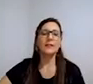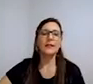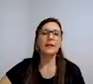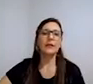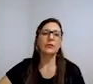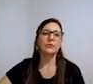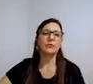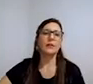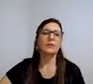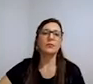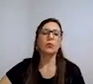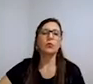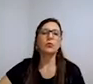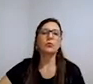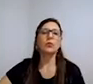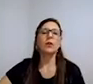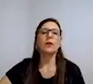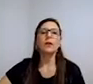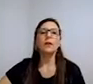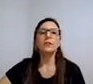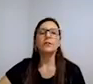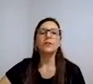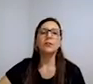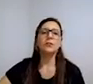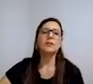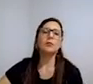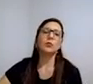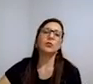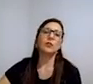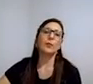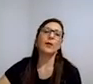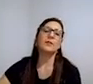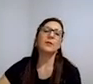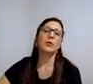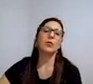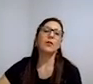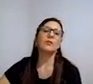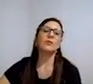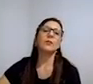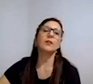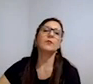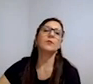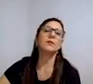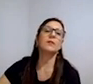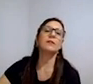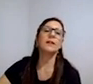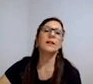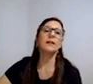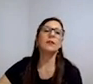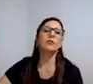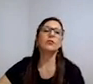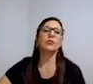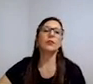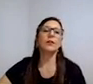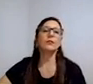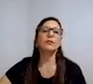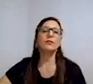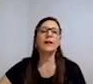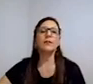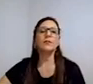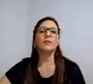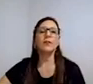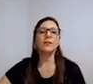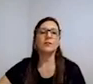ao esqueleto, no caso ao osso. E dividindo esse músculo em partes menores, nós podemos observar que ele é constituído